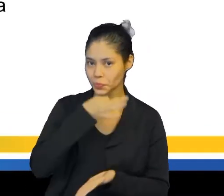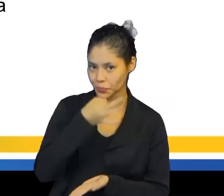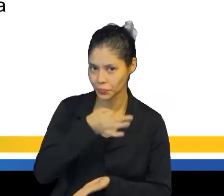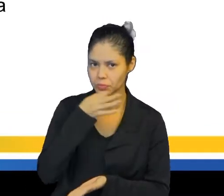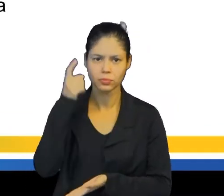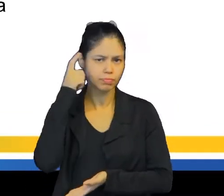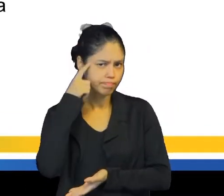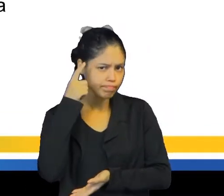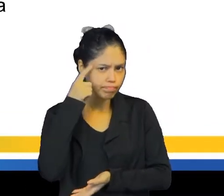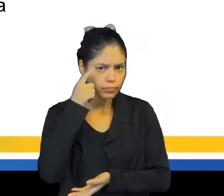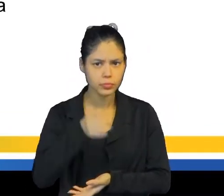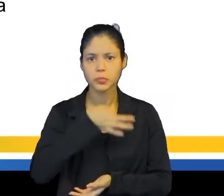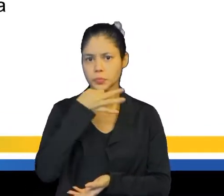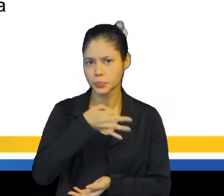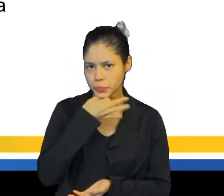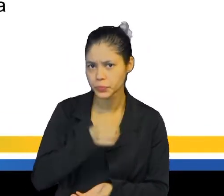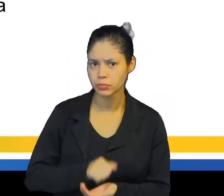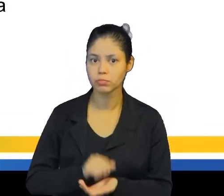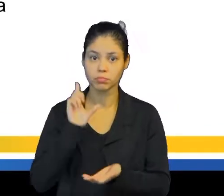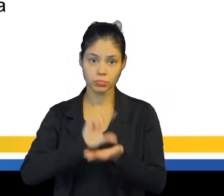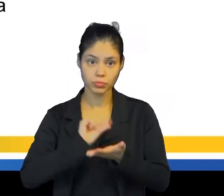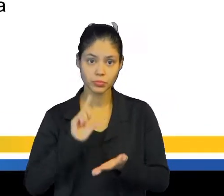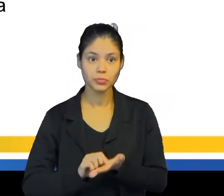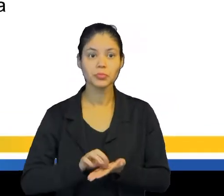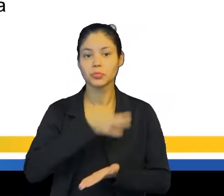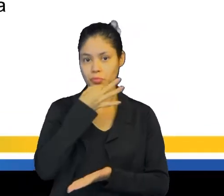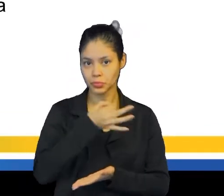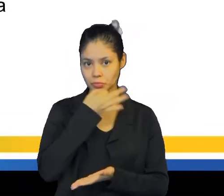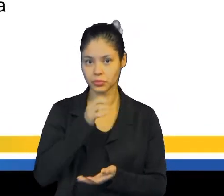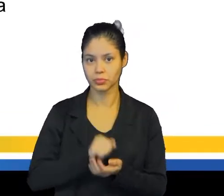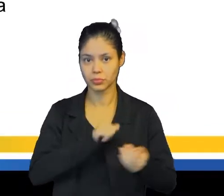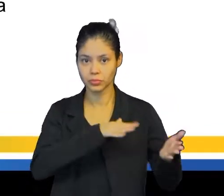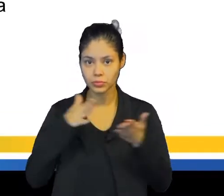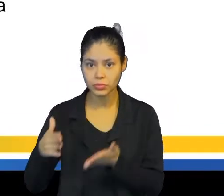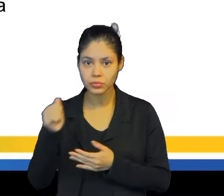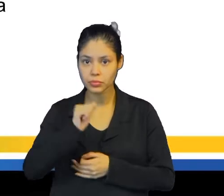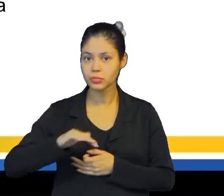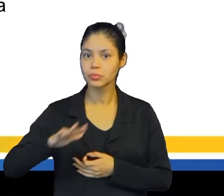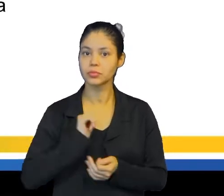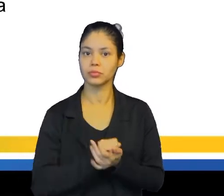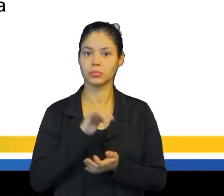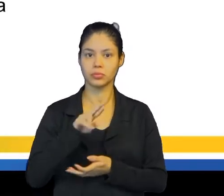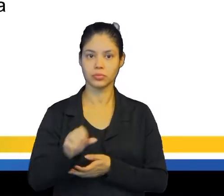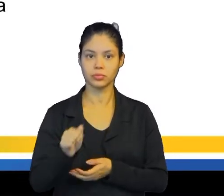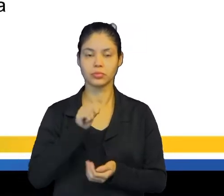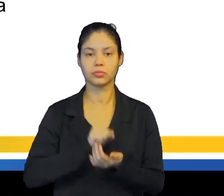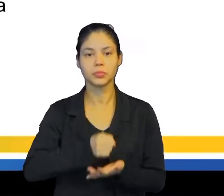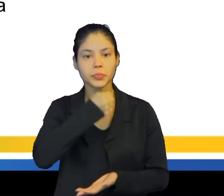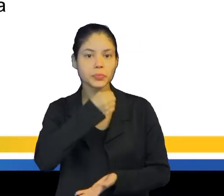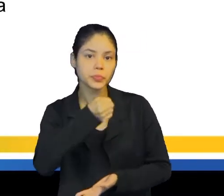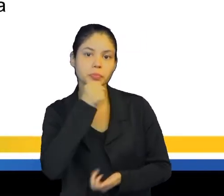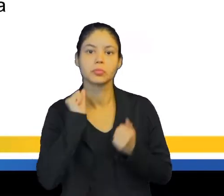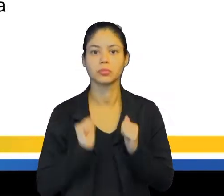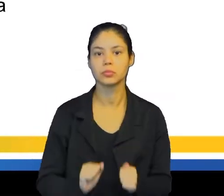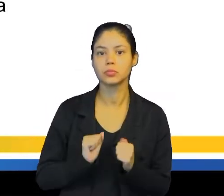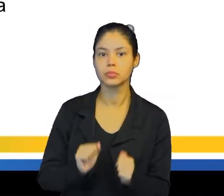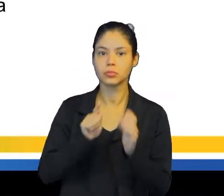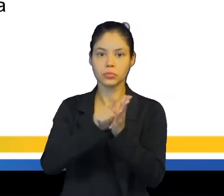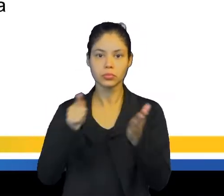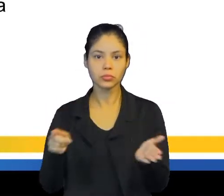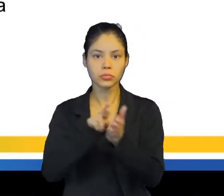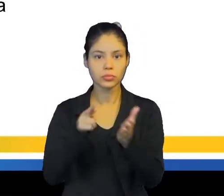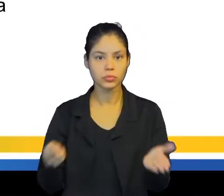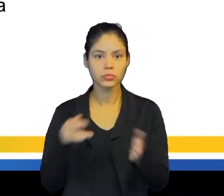opinião. Penso, logo opino. O artigo de opinião faz parte do campo midiático da esfera jornalística. Pode aparecer em